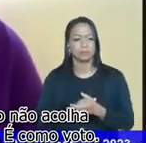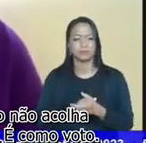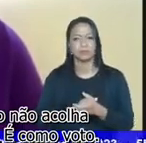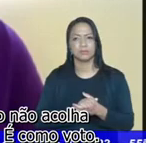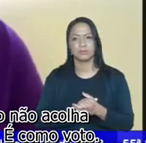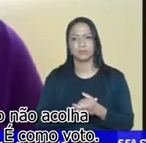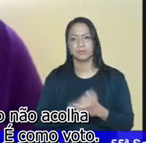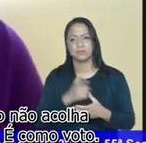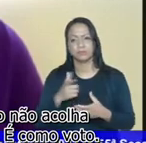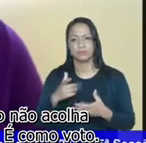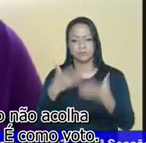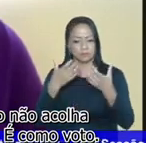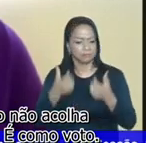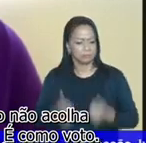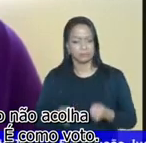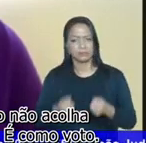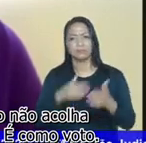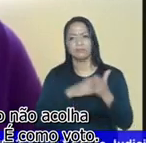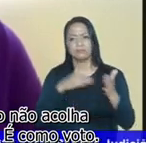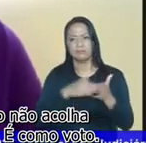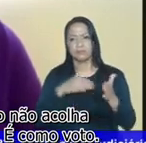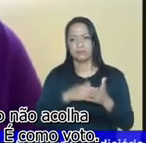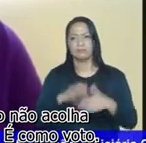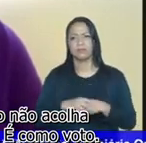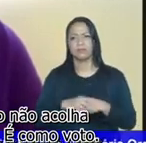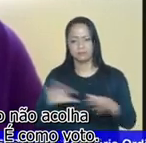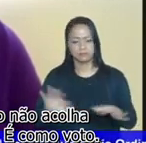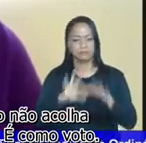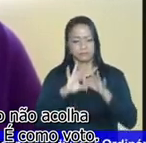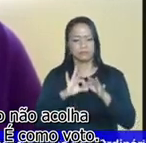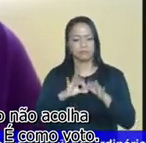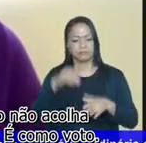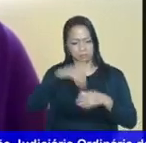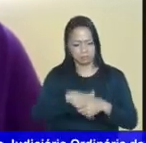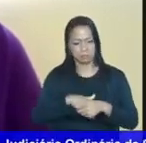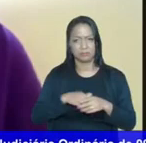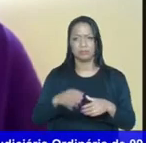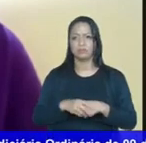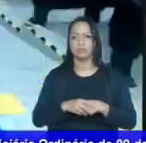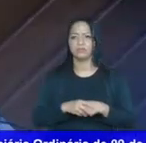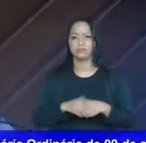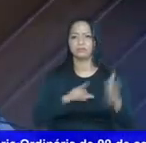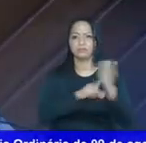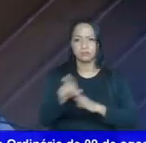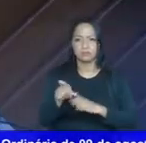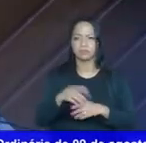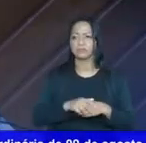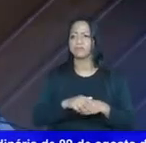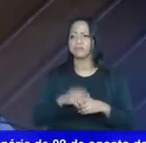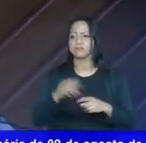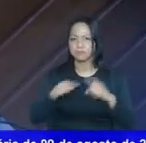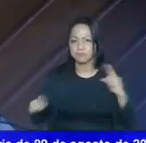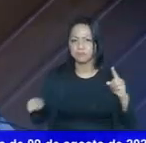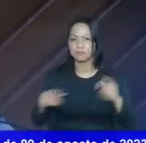cessionado, não acolho os embargos e mantenho integralmente o acórdão recorrido. É como voto. Eu pergunto se há voto divergente.